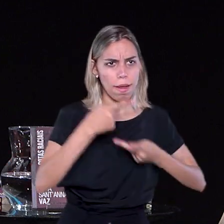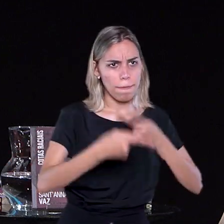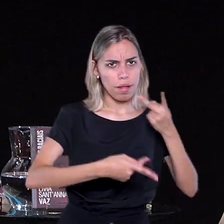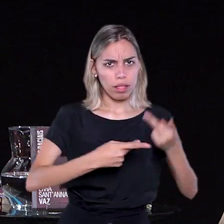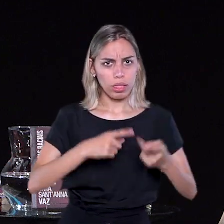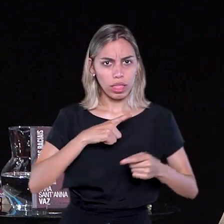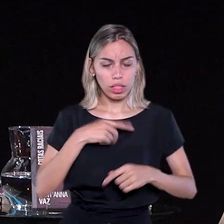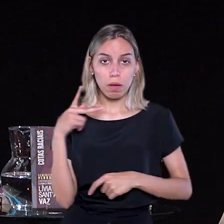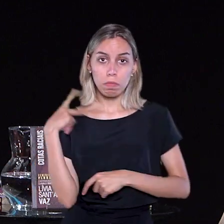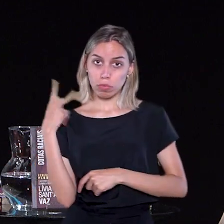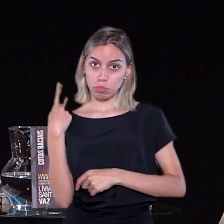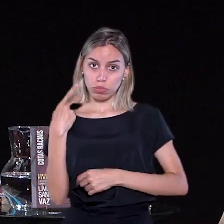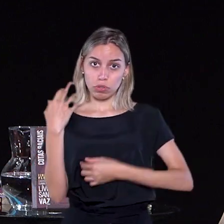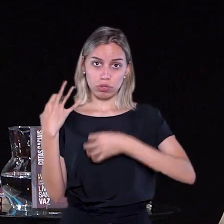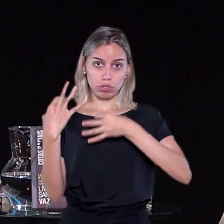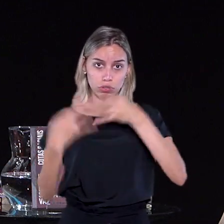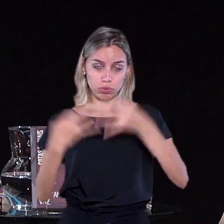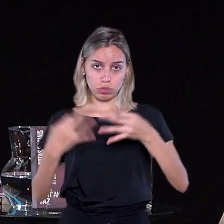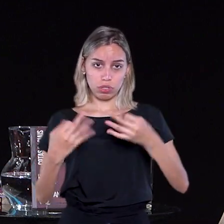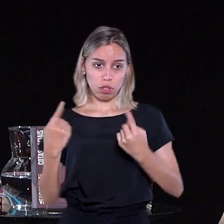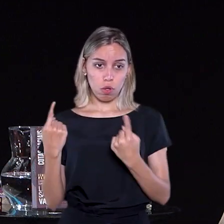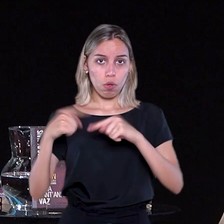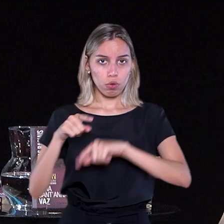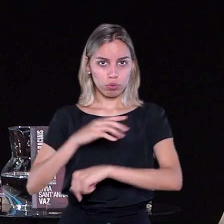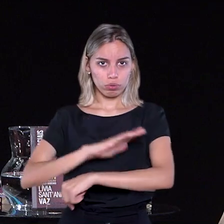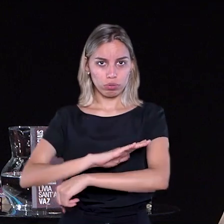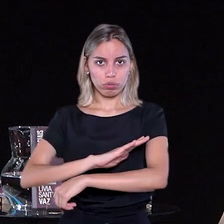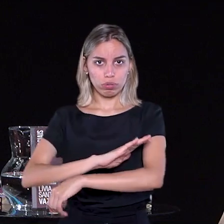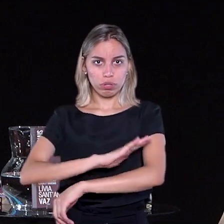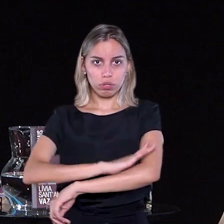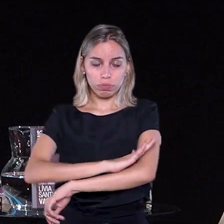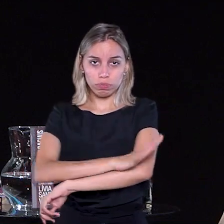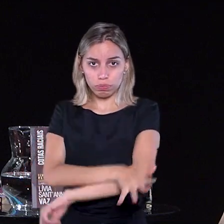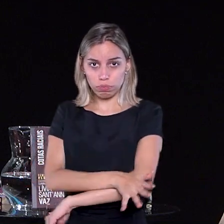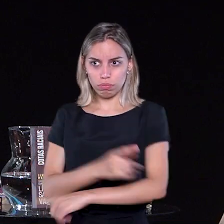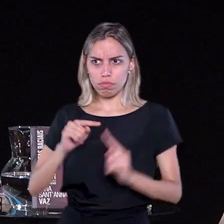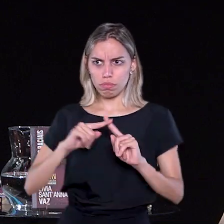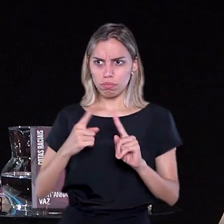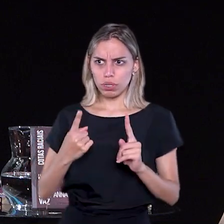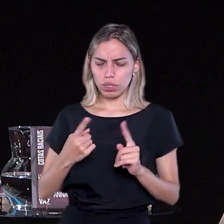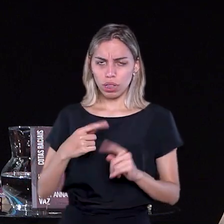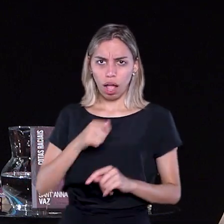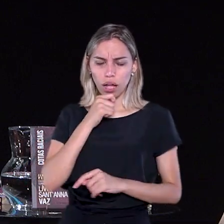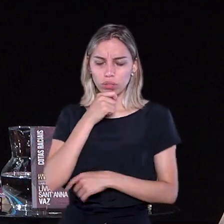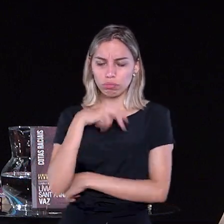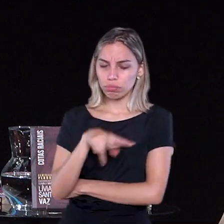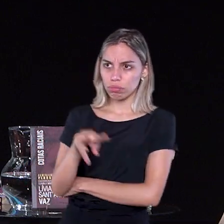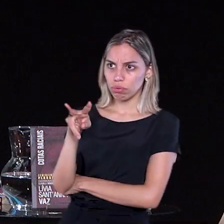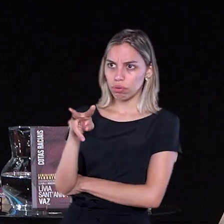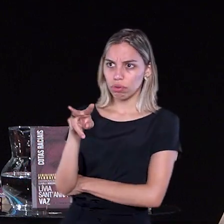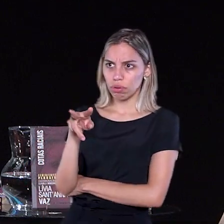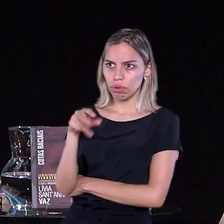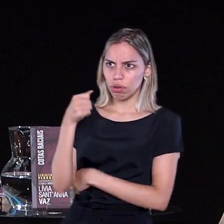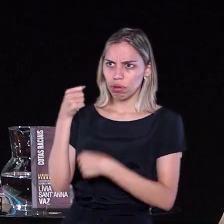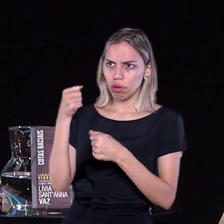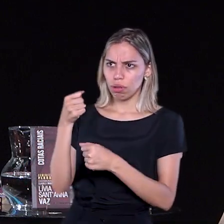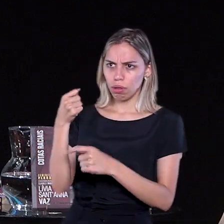por conseguir concretizar as cotas raciais na legislação, nos tribunais, etc. Não foi partido político de esquerda, nem de direita, nem o A, nem o B,